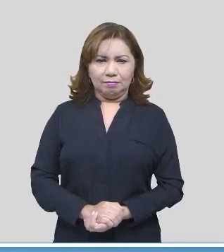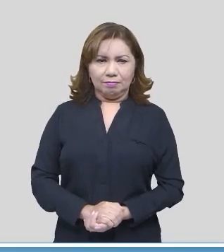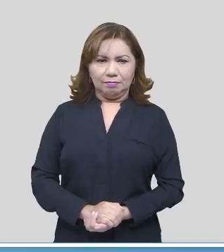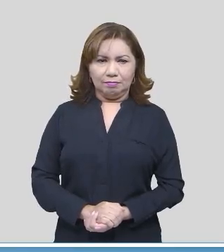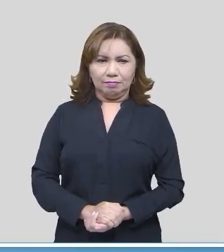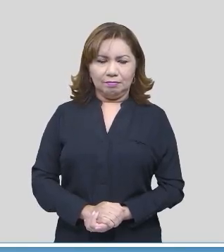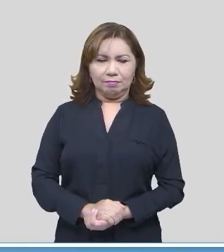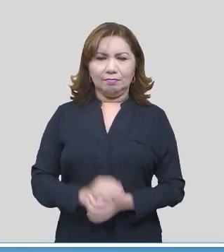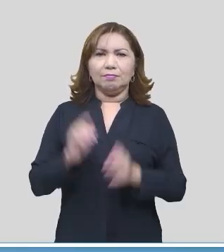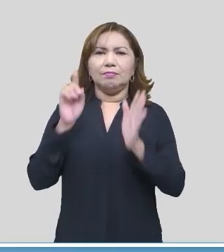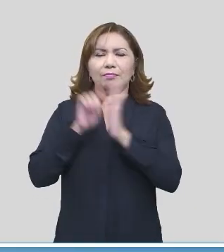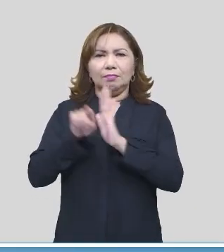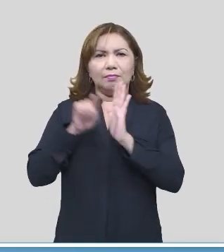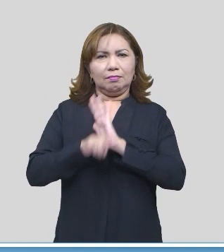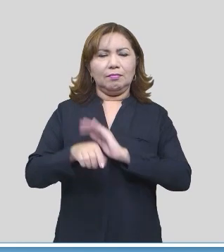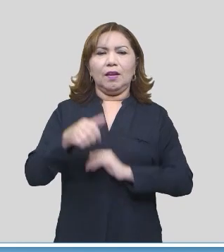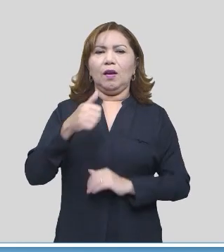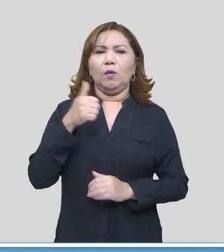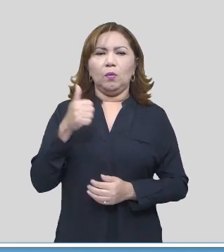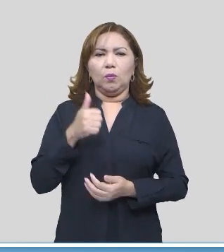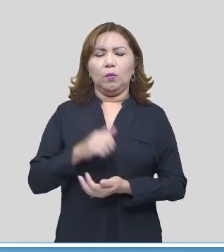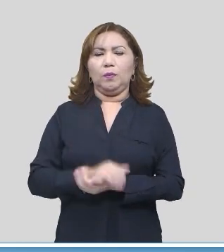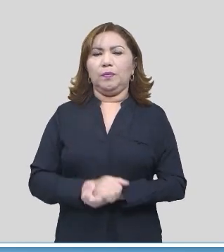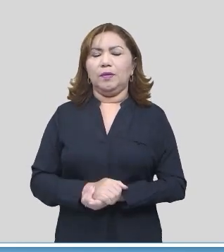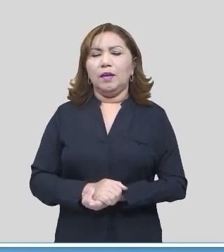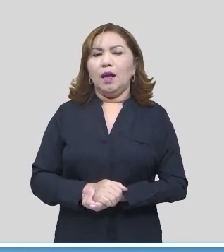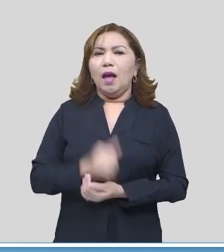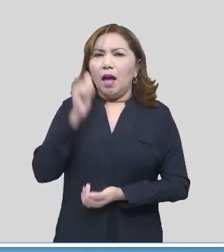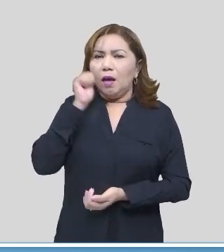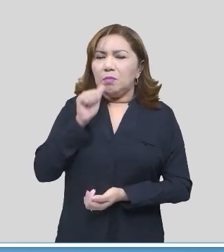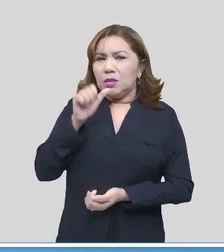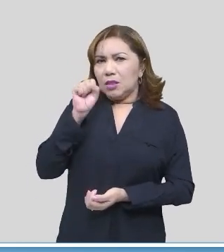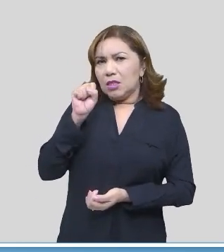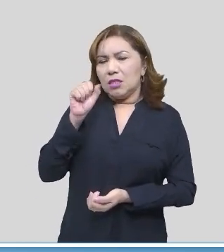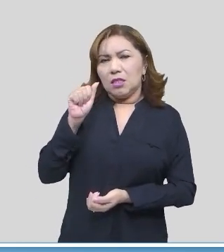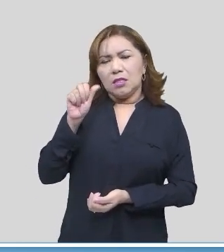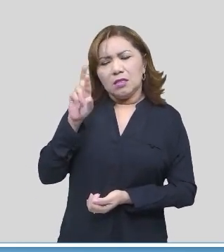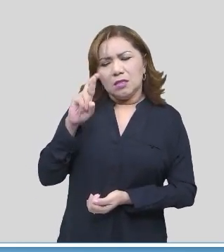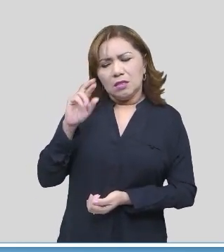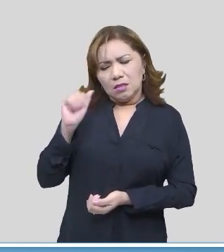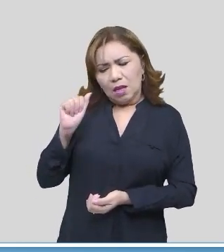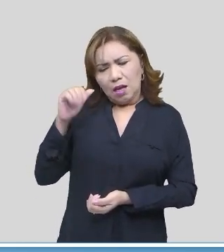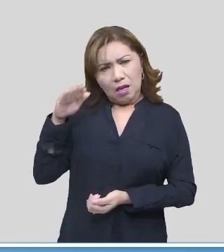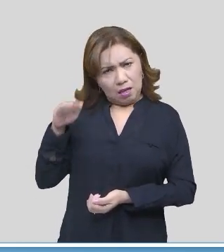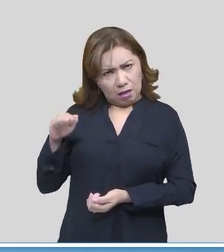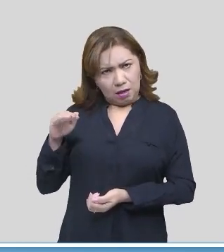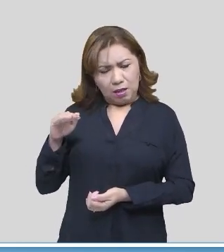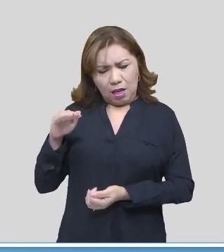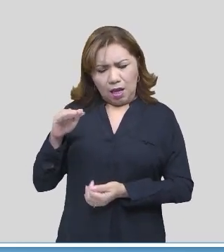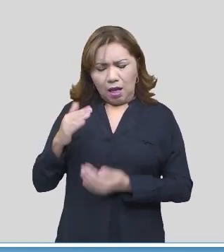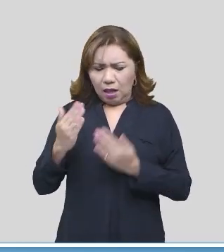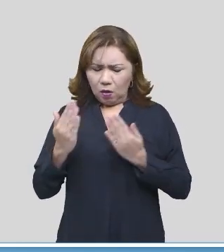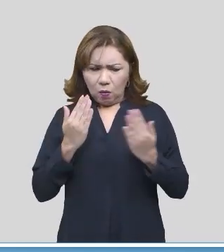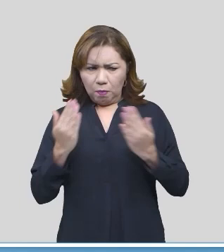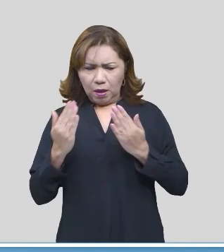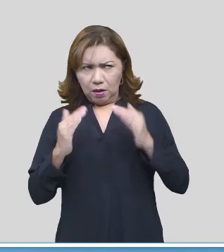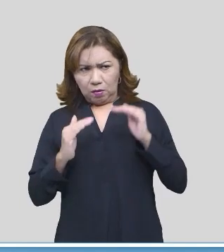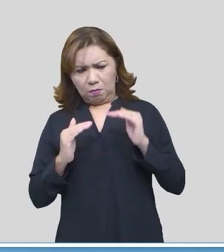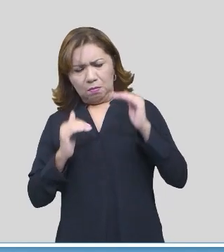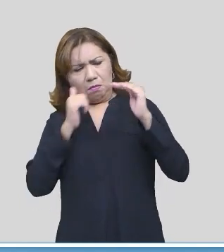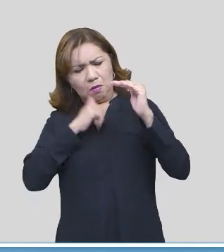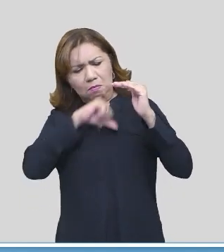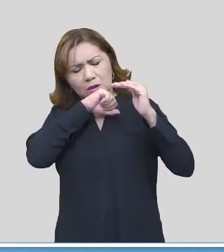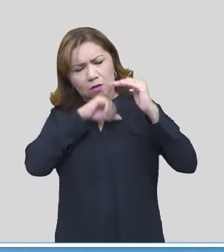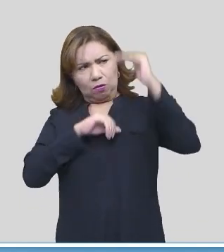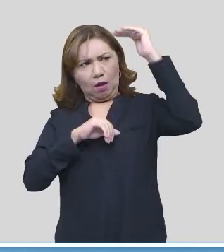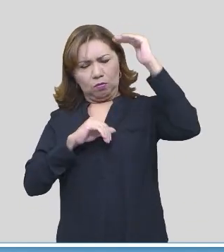Questão 1. Sara está comparando sua altura com a da sua mãe. Observe a